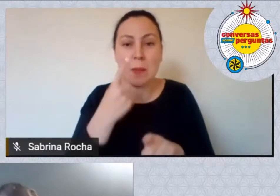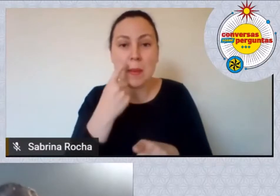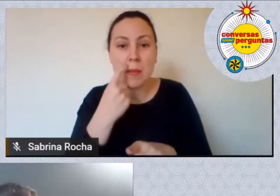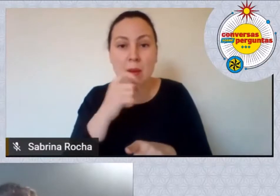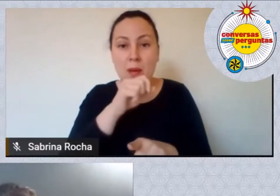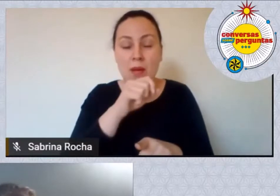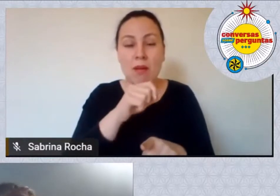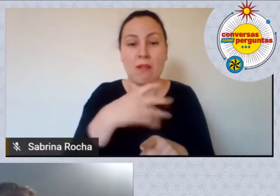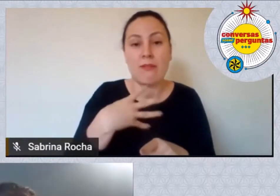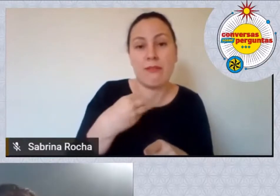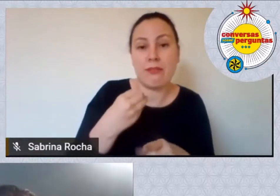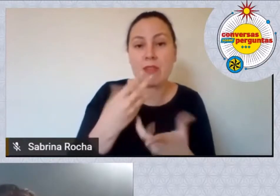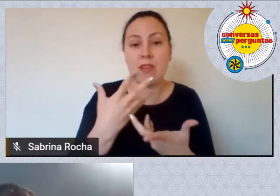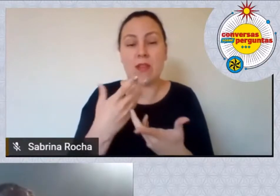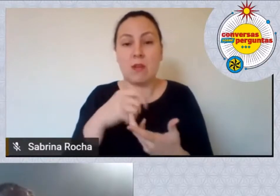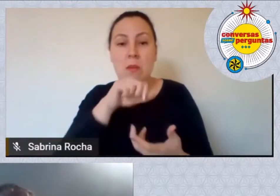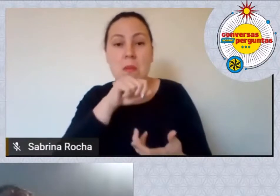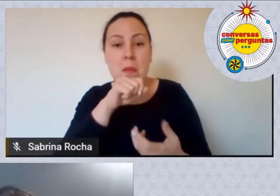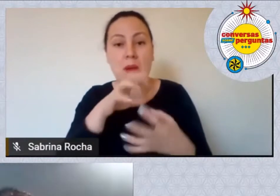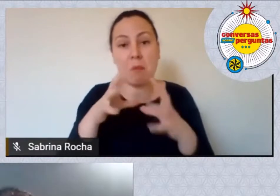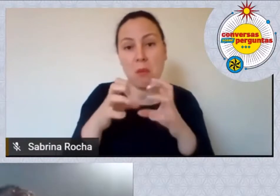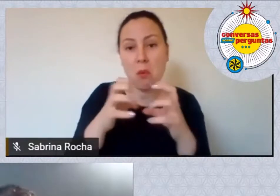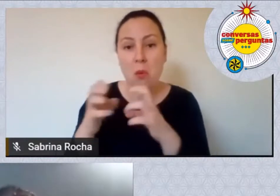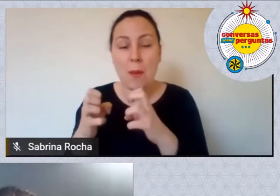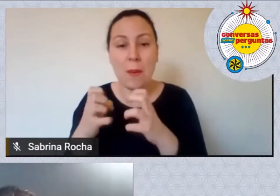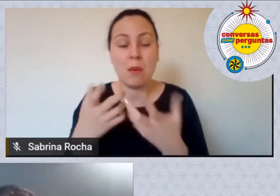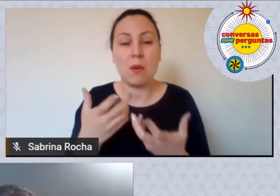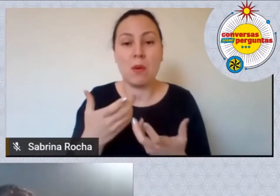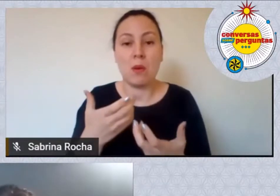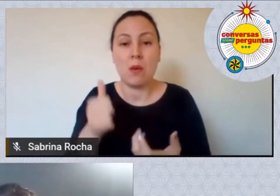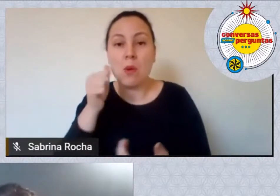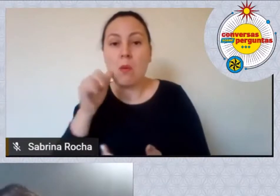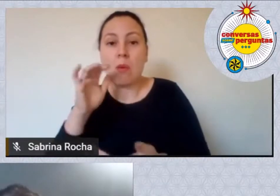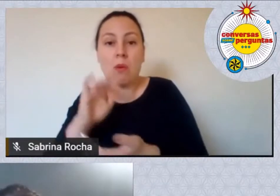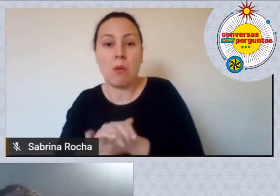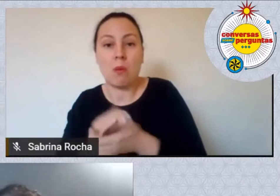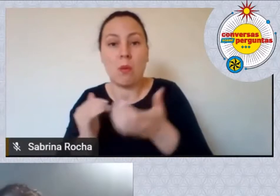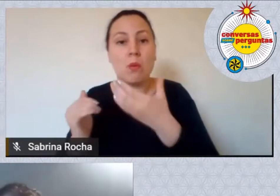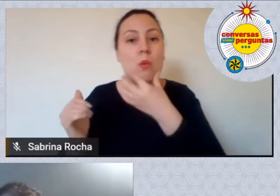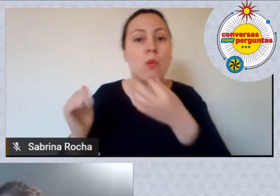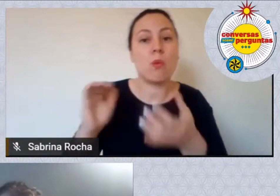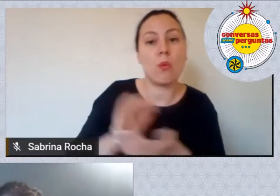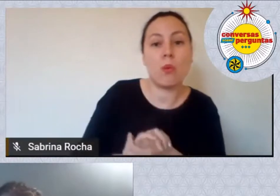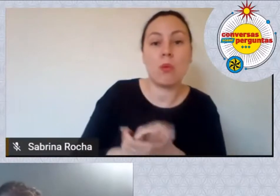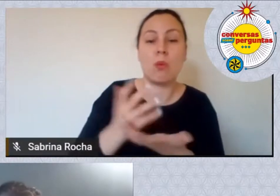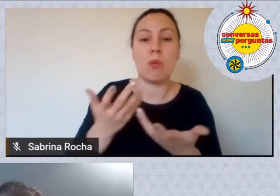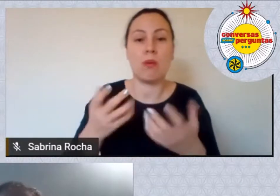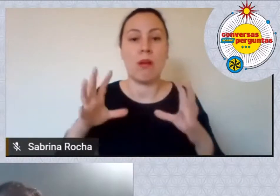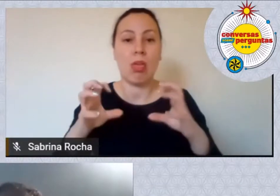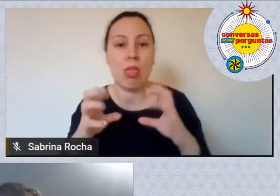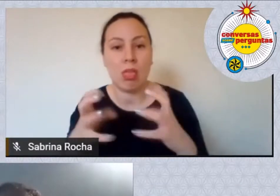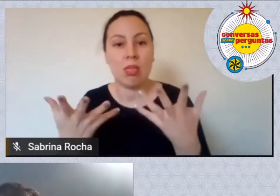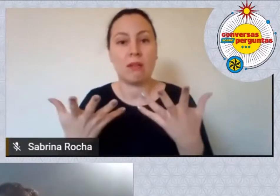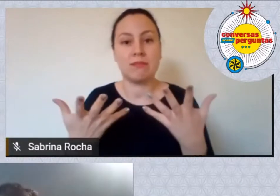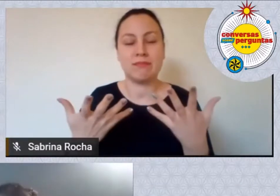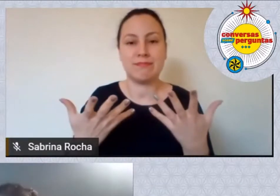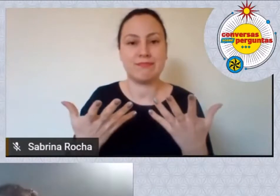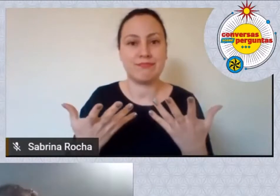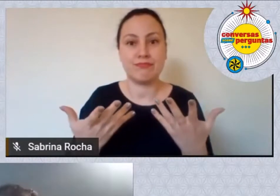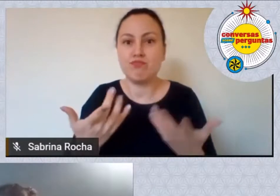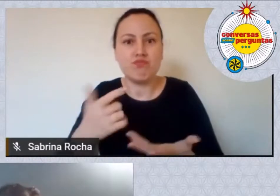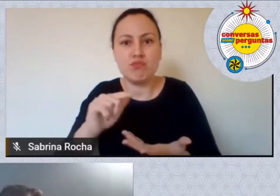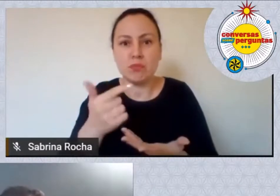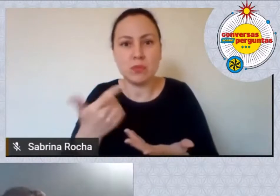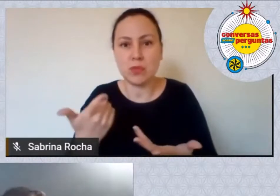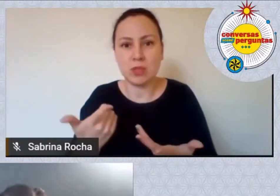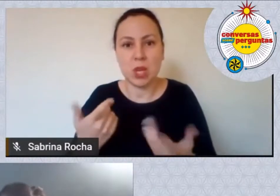casa, maridos e mulheres, cônjuges que se veem diante de uma vida que não era essa. A